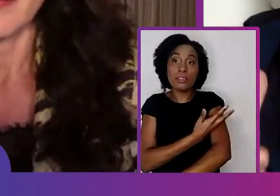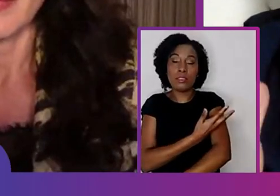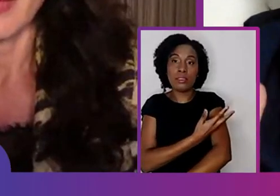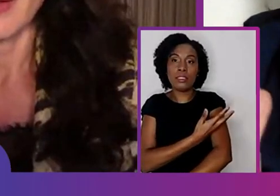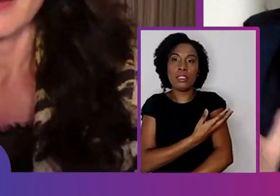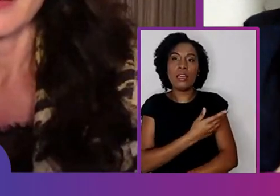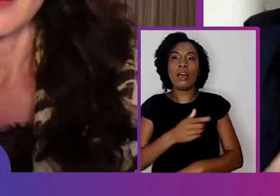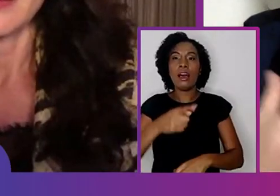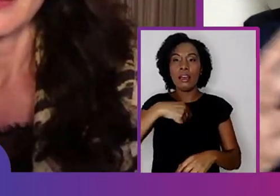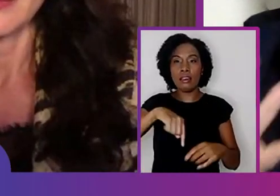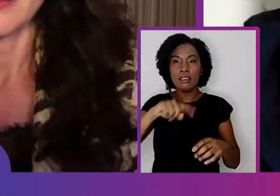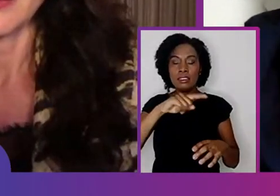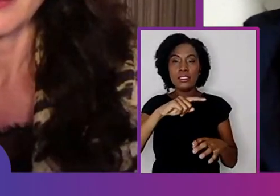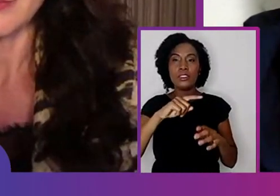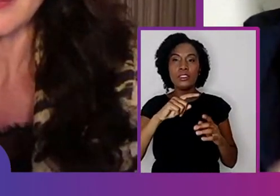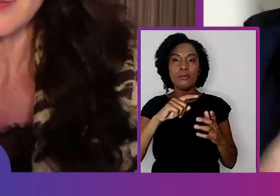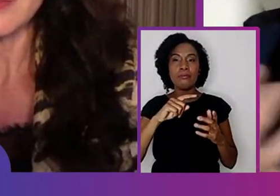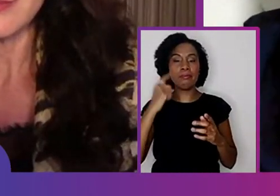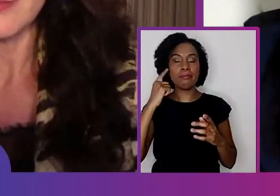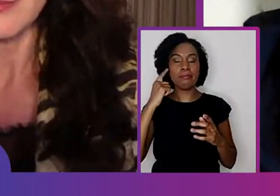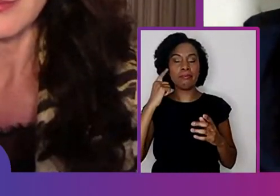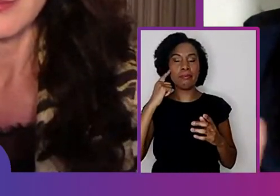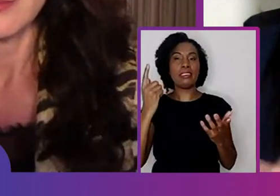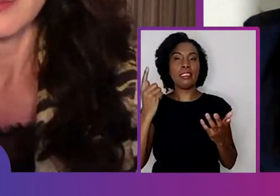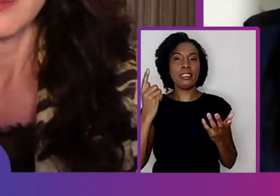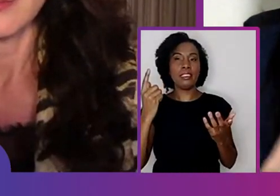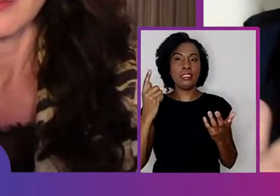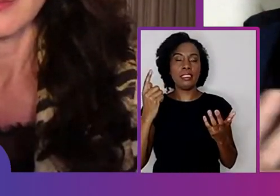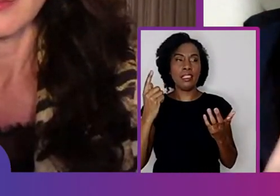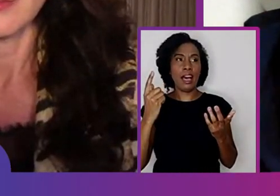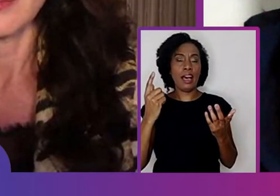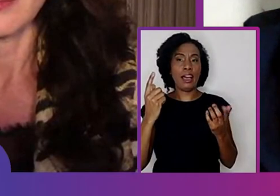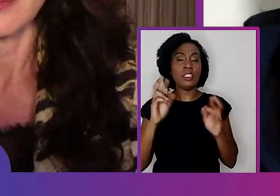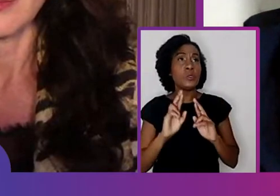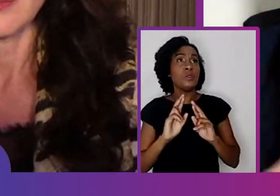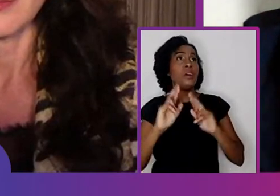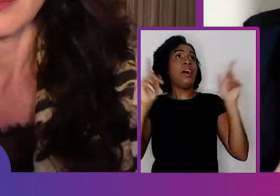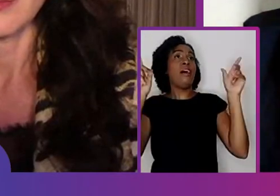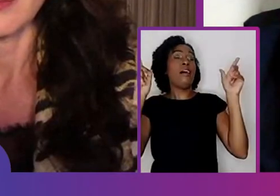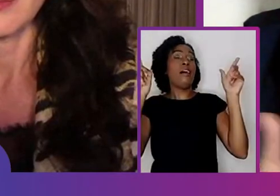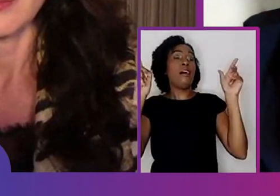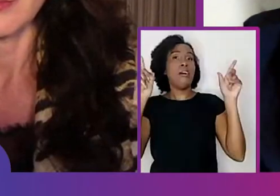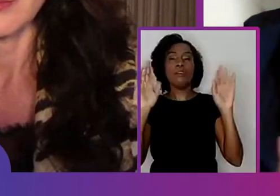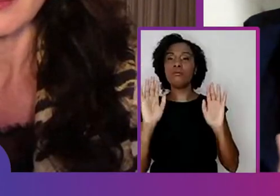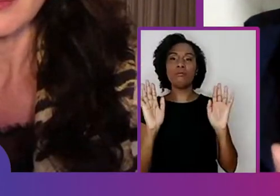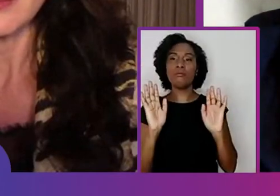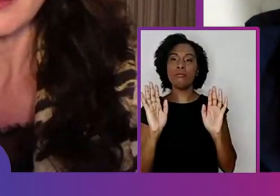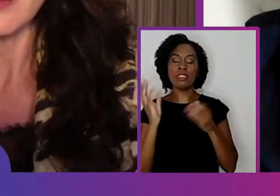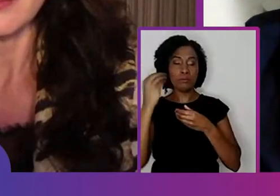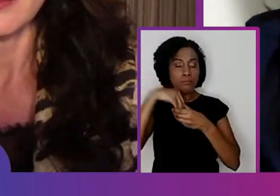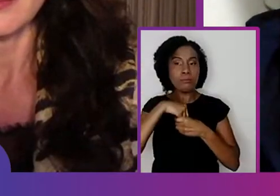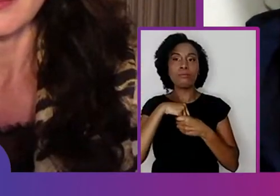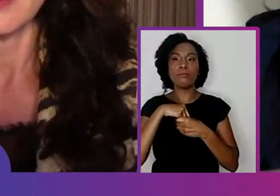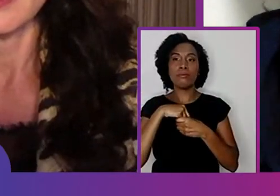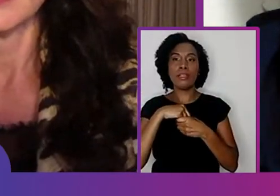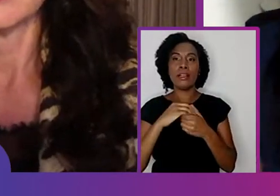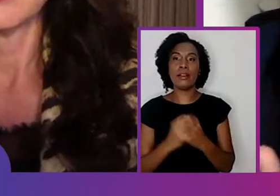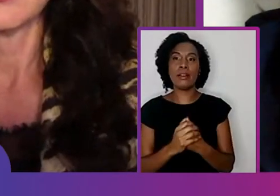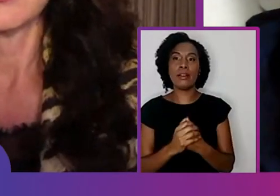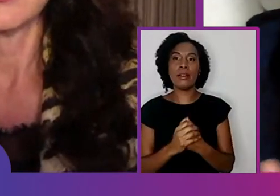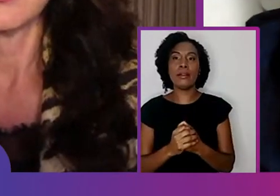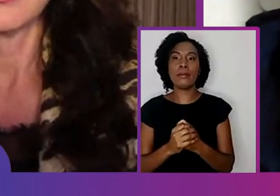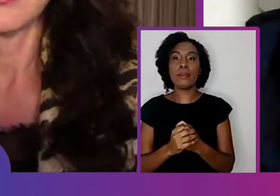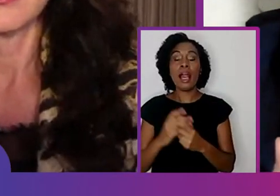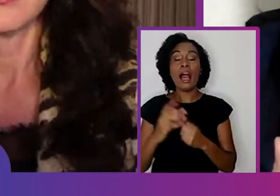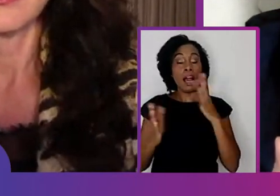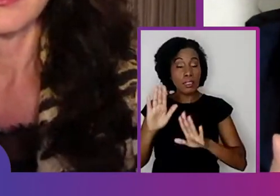é um negócio assim tão fora do comum, né? Uma coisa tão elaborada assim. E as pessoas podem, inclusive, achar que eu